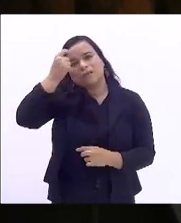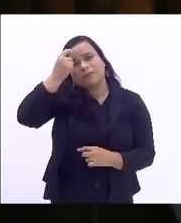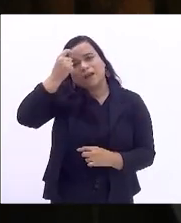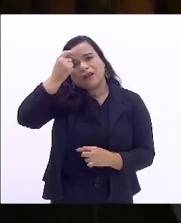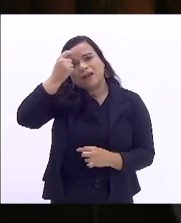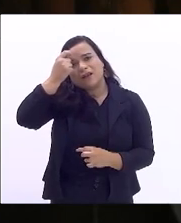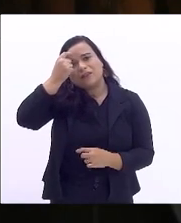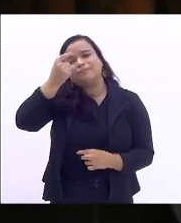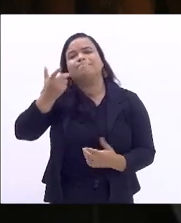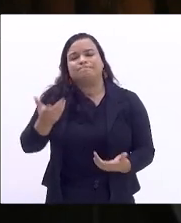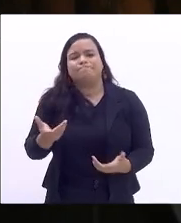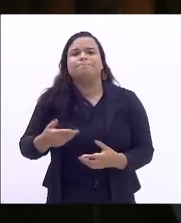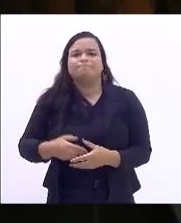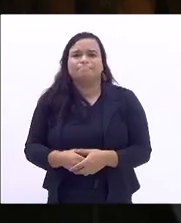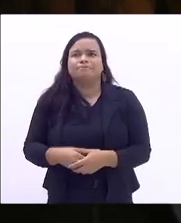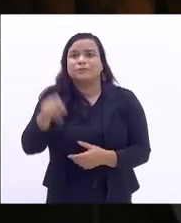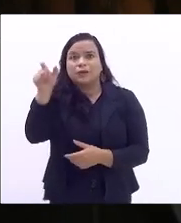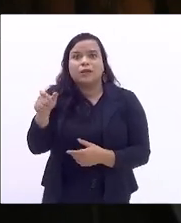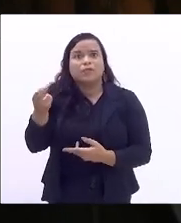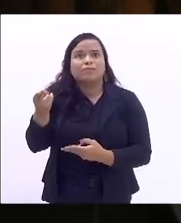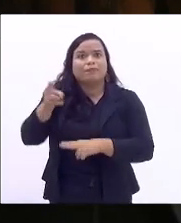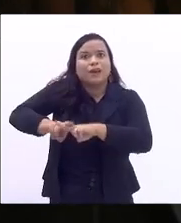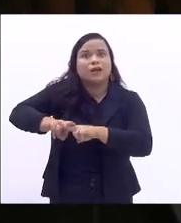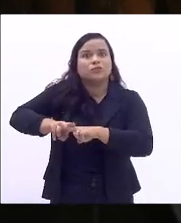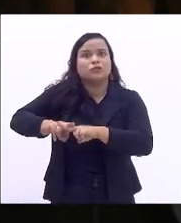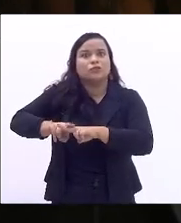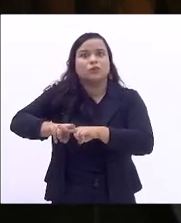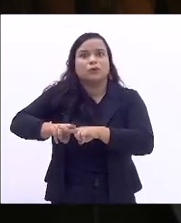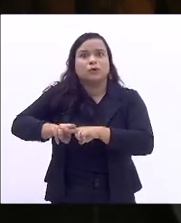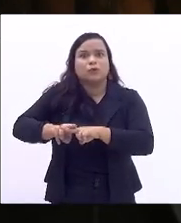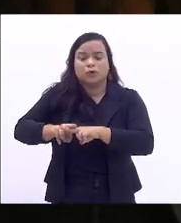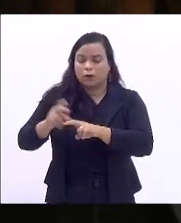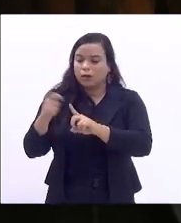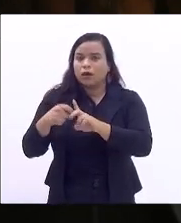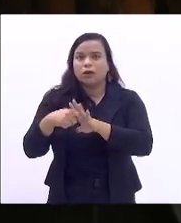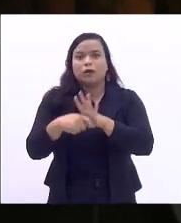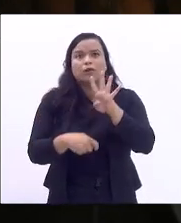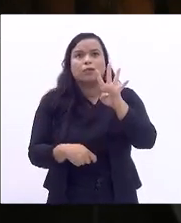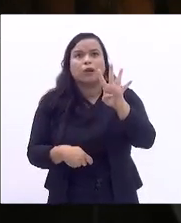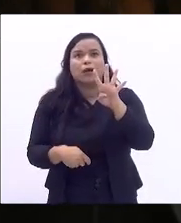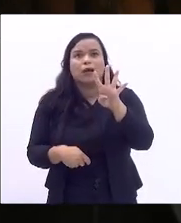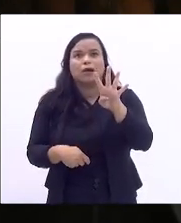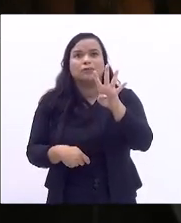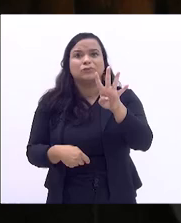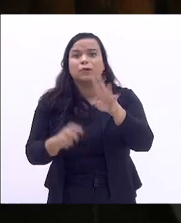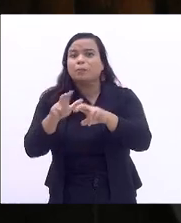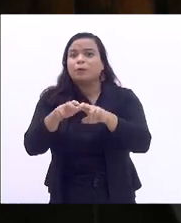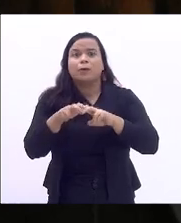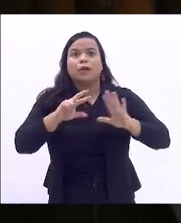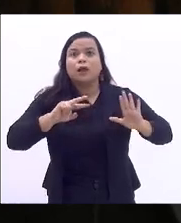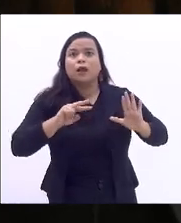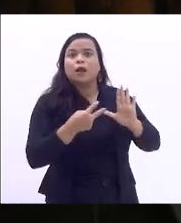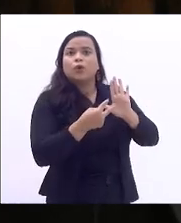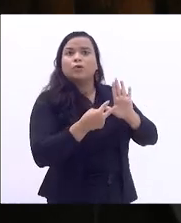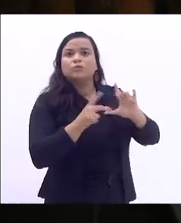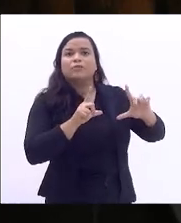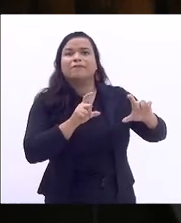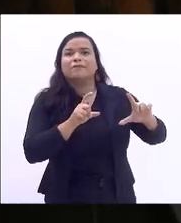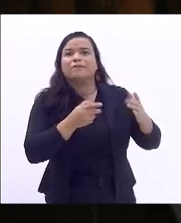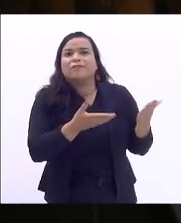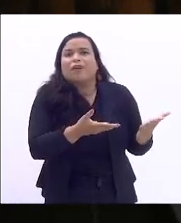que ficou preso deputada Martha Rocha por quatro meses fruto de um reconhecimento através